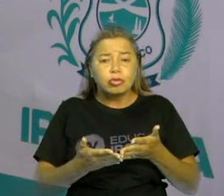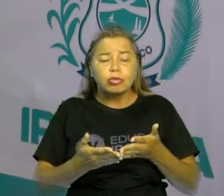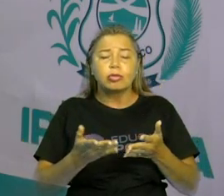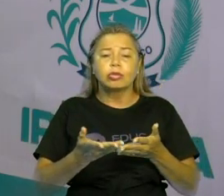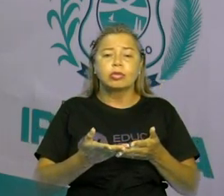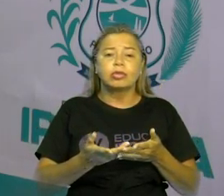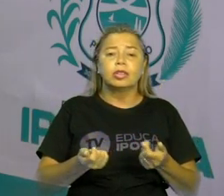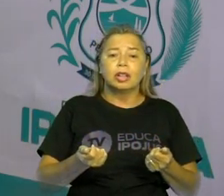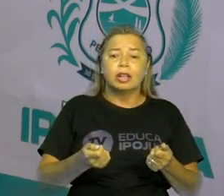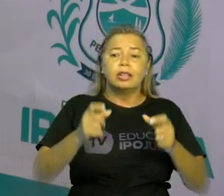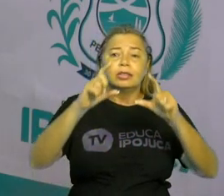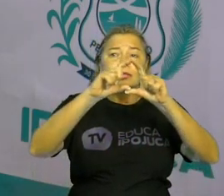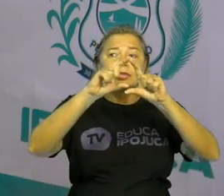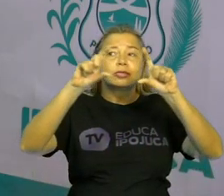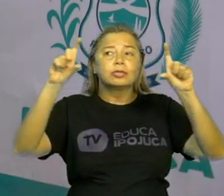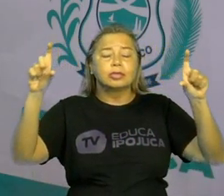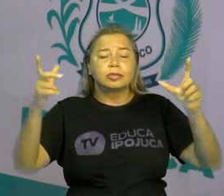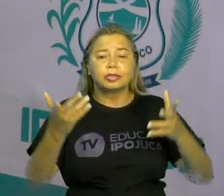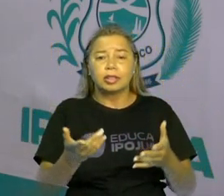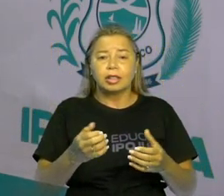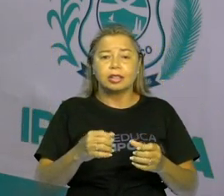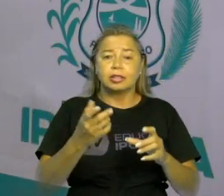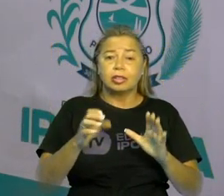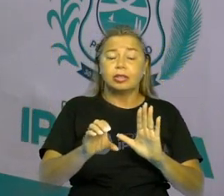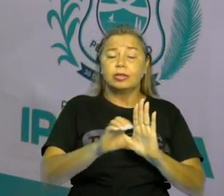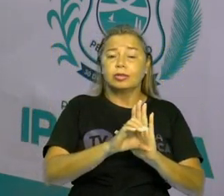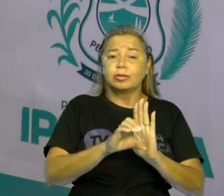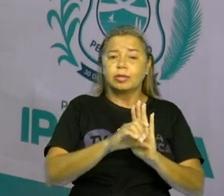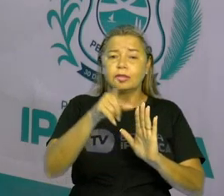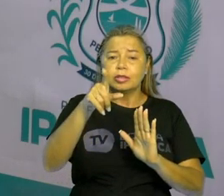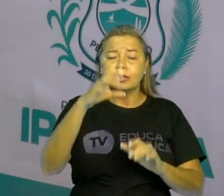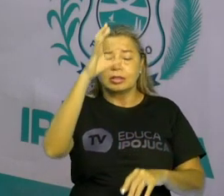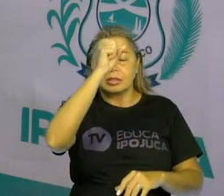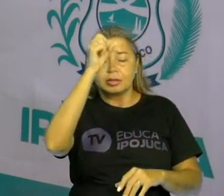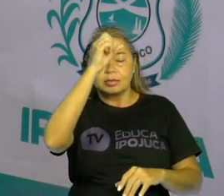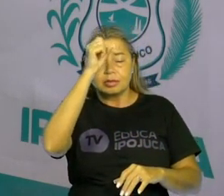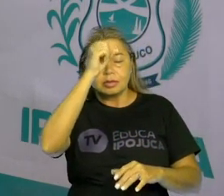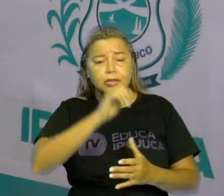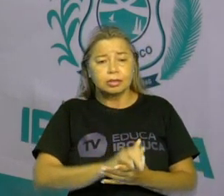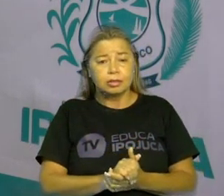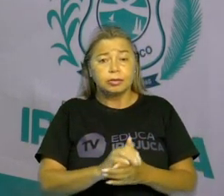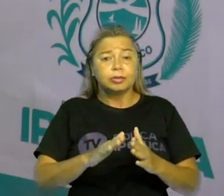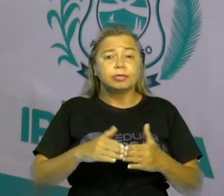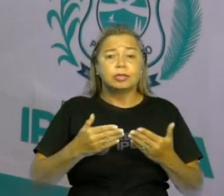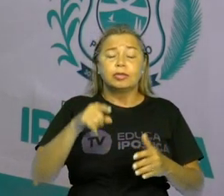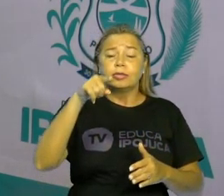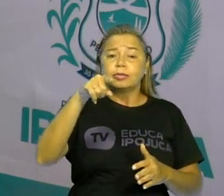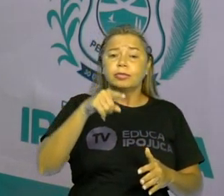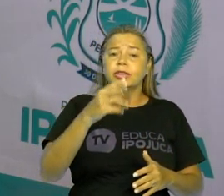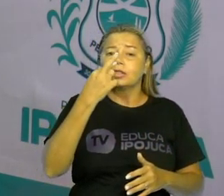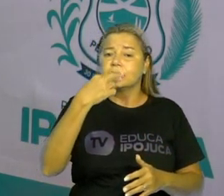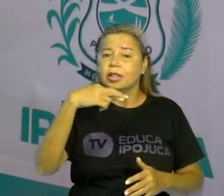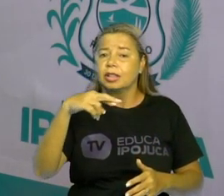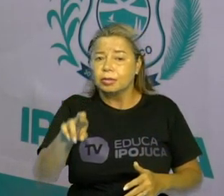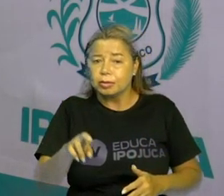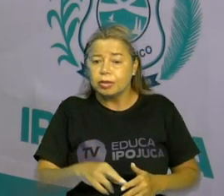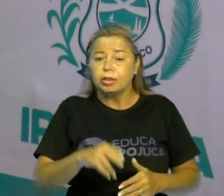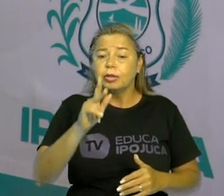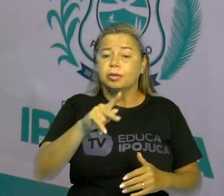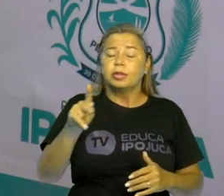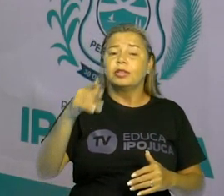que vocês estudaram vão ver que massa e outra coisa quando vocês respondem lá eu recebo automaticamente a resposta de